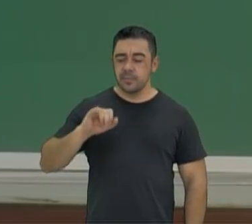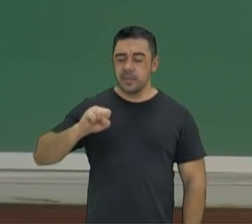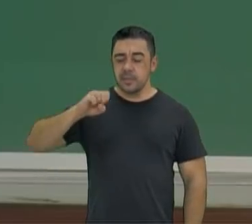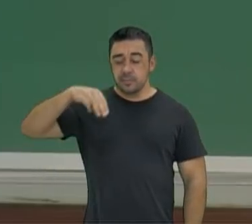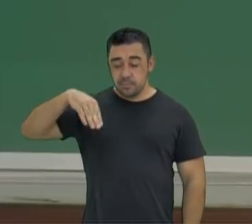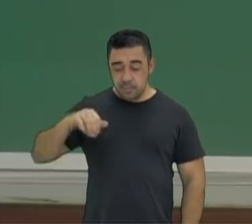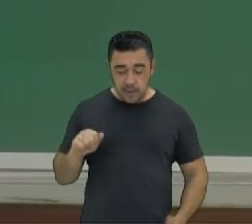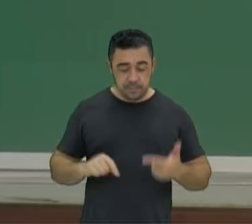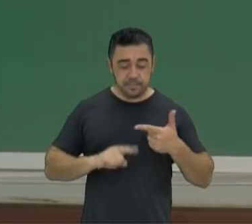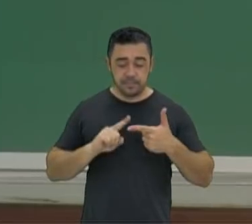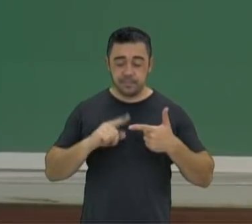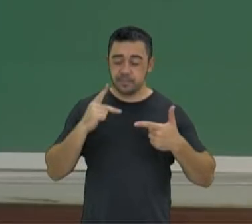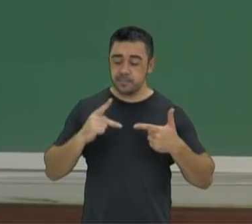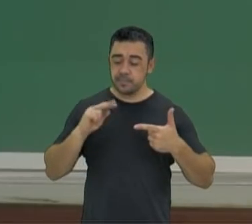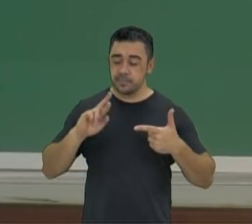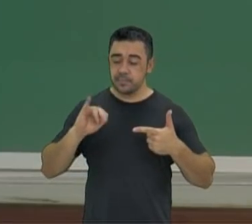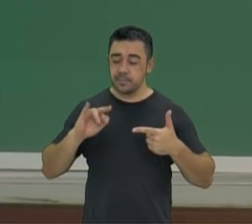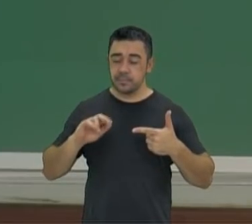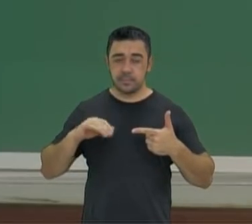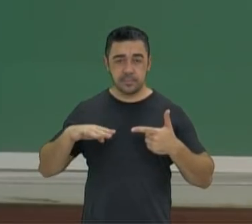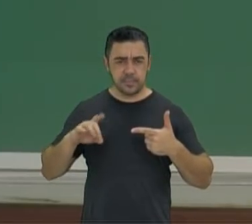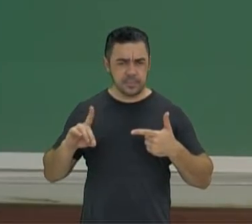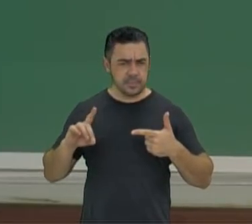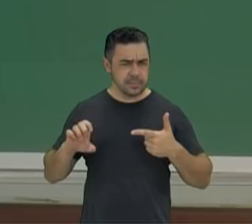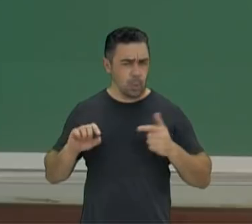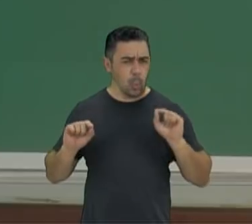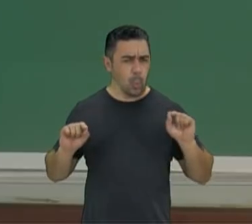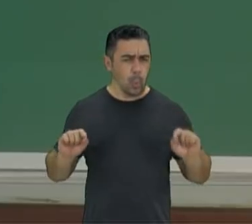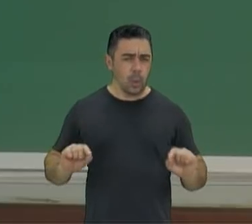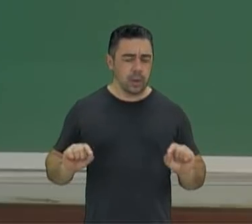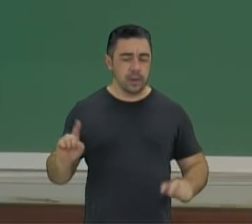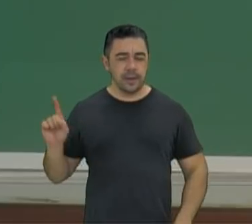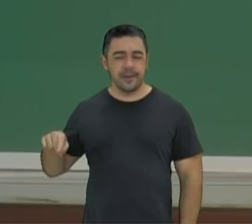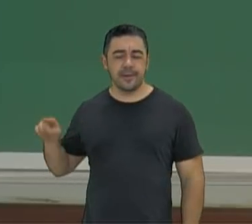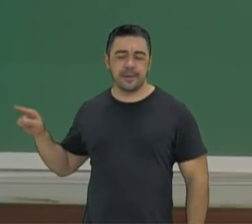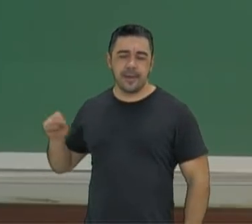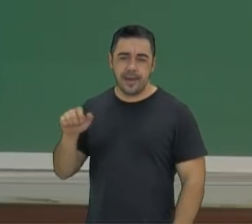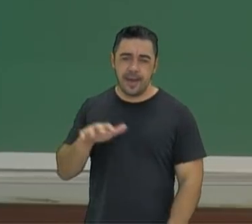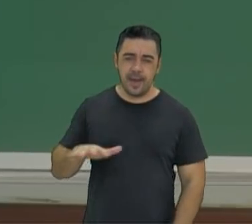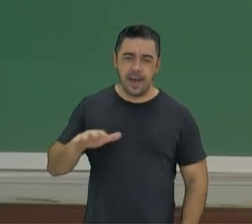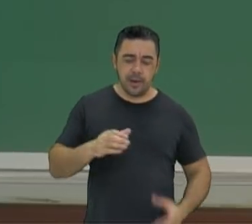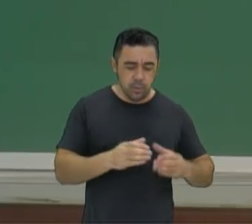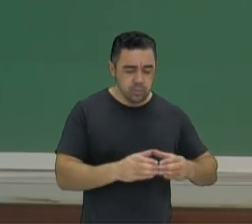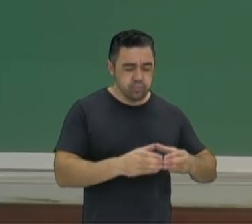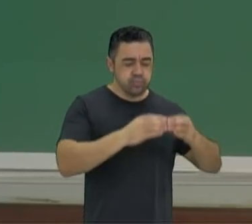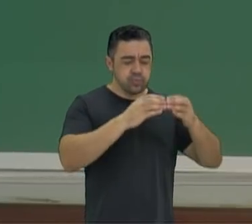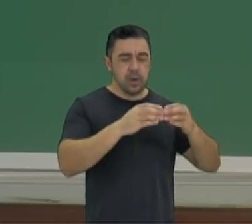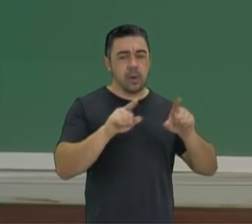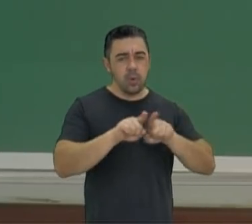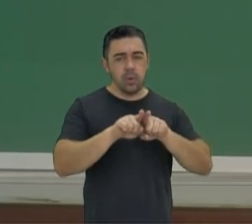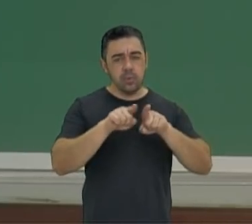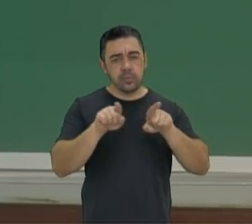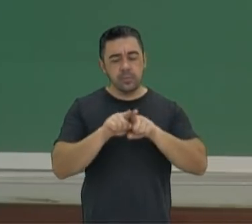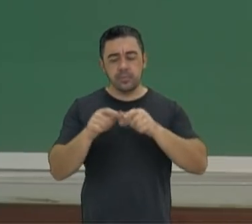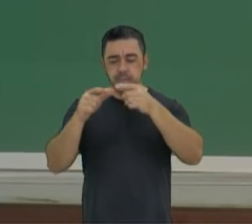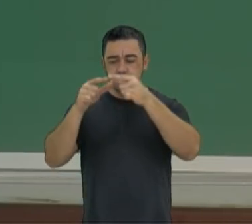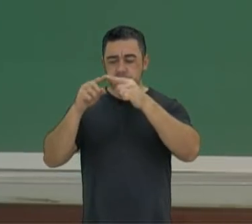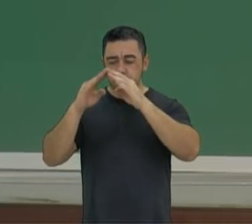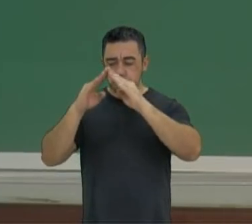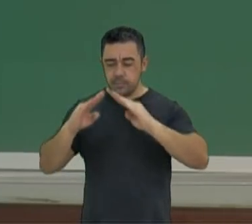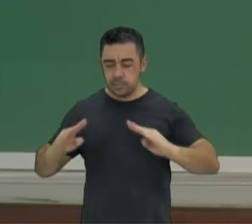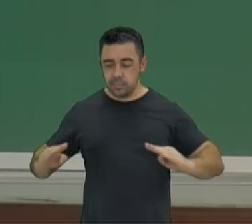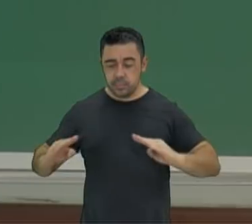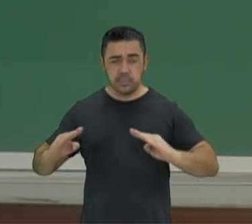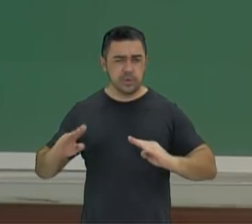pirâmides. A gente vai começar a desvendar esse universo aqui dos prismas e das pirâmides. Professora, mas a gente já